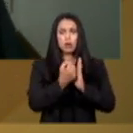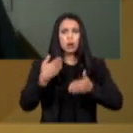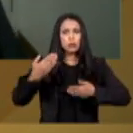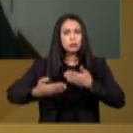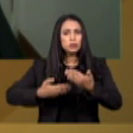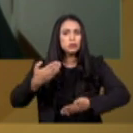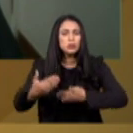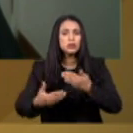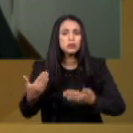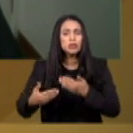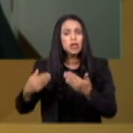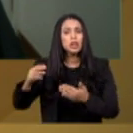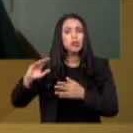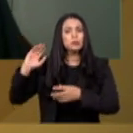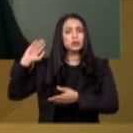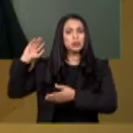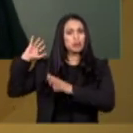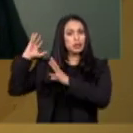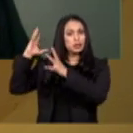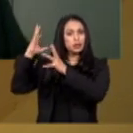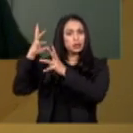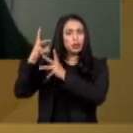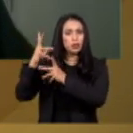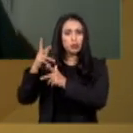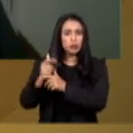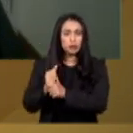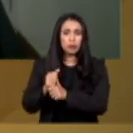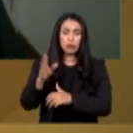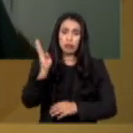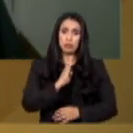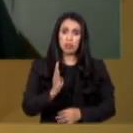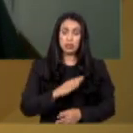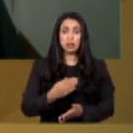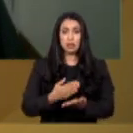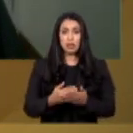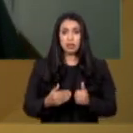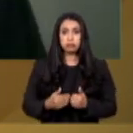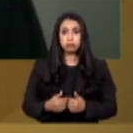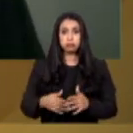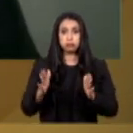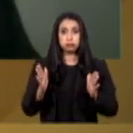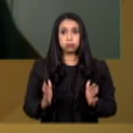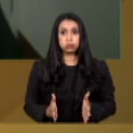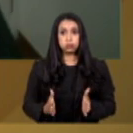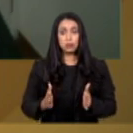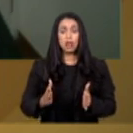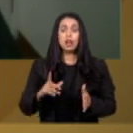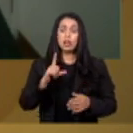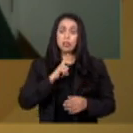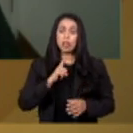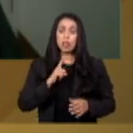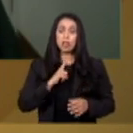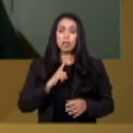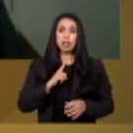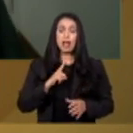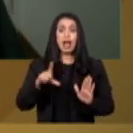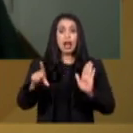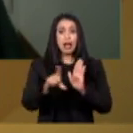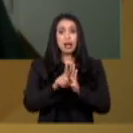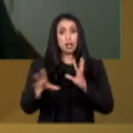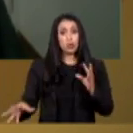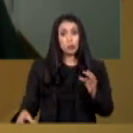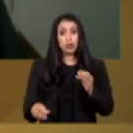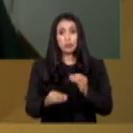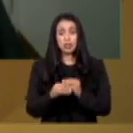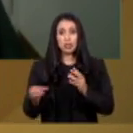tempo na história condicional brasileira inaugura nada obstante o pior daquela lei complementar